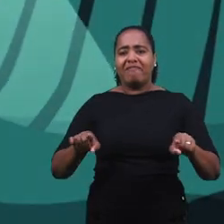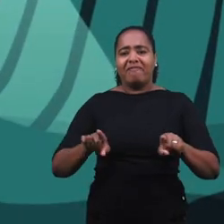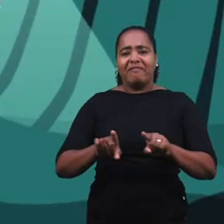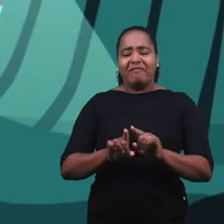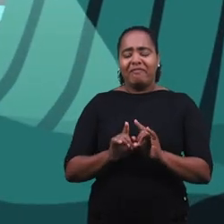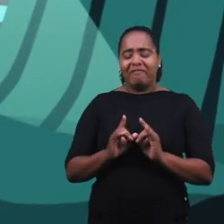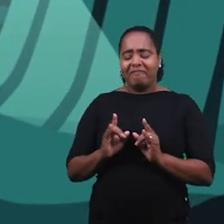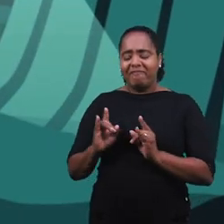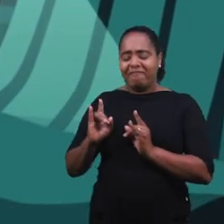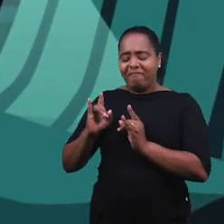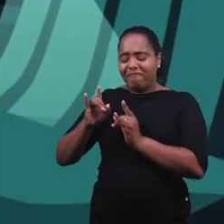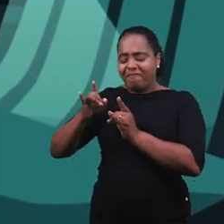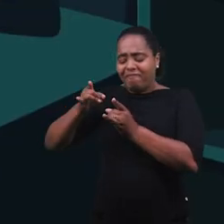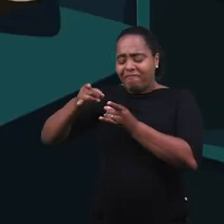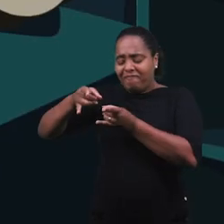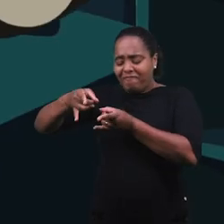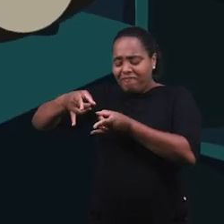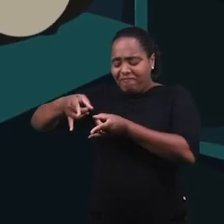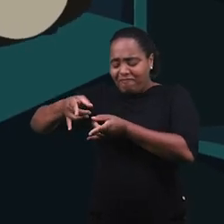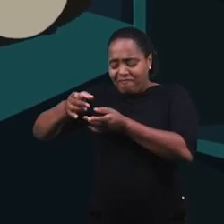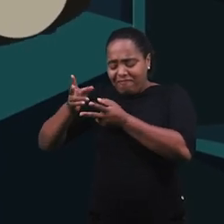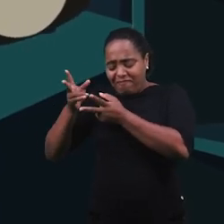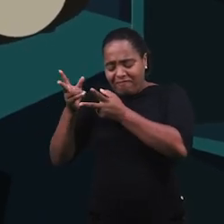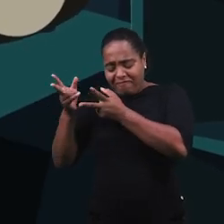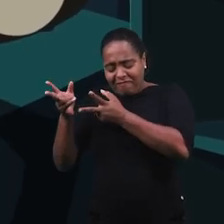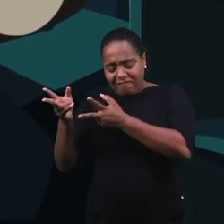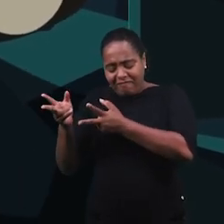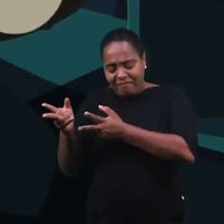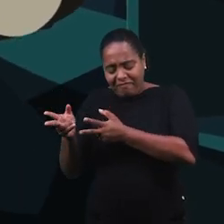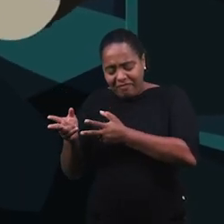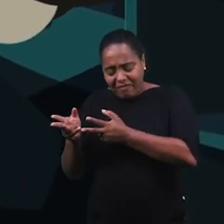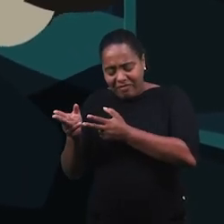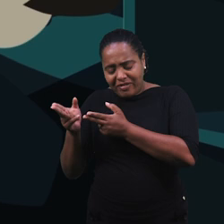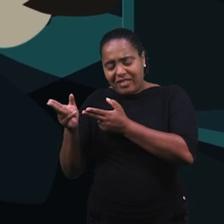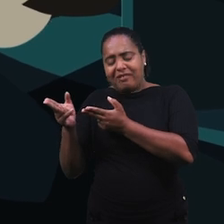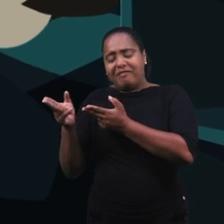Em paz me deito,